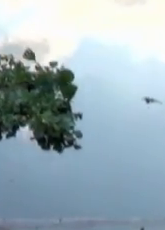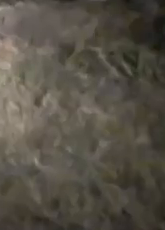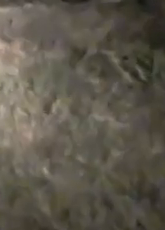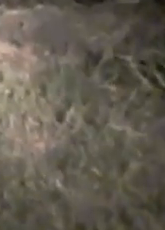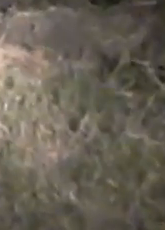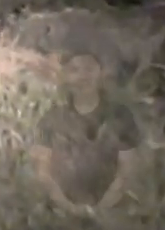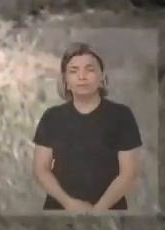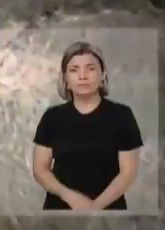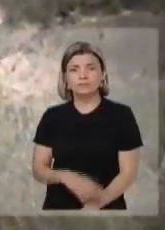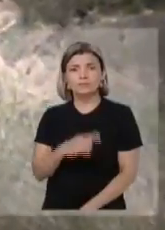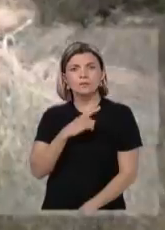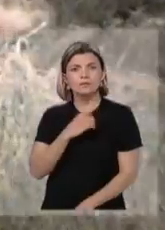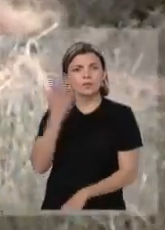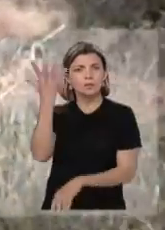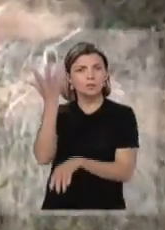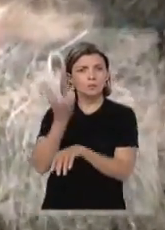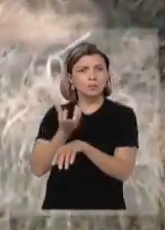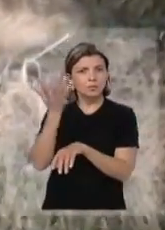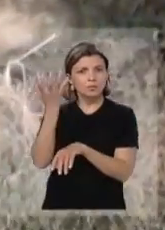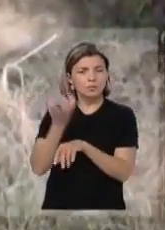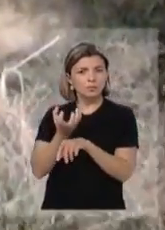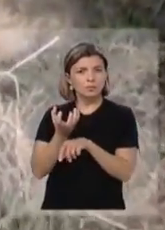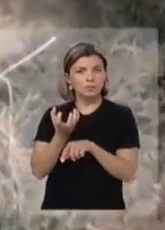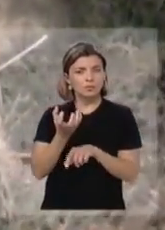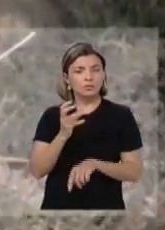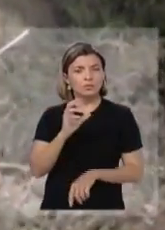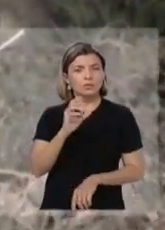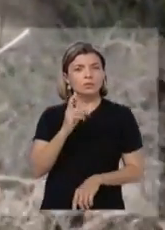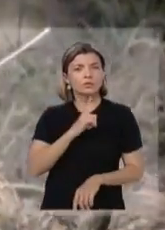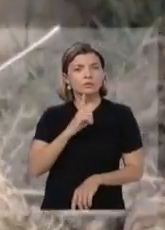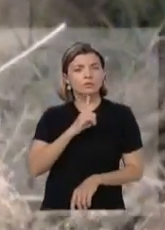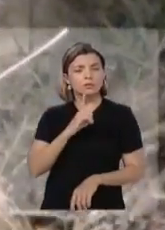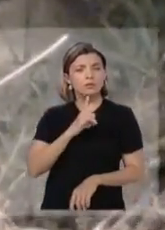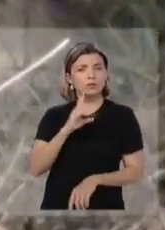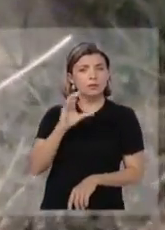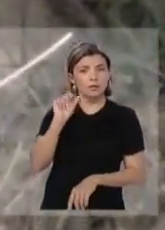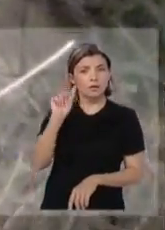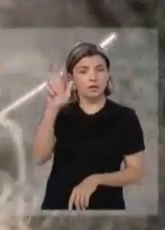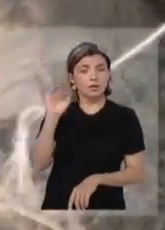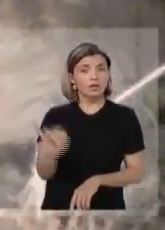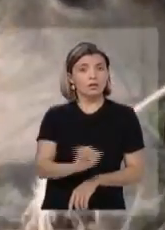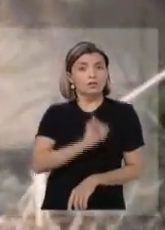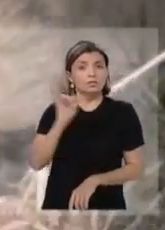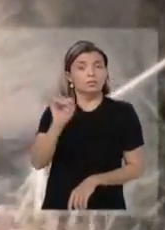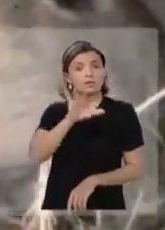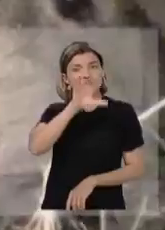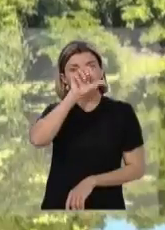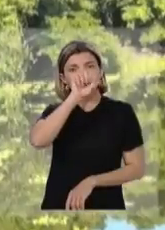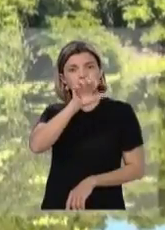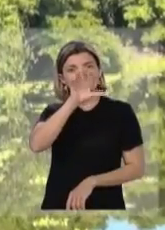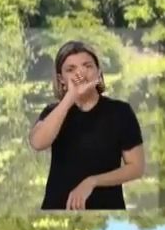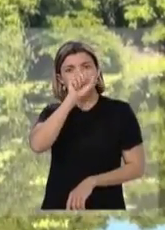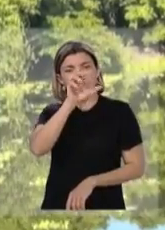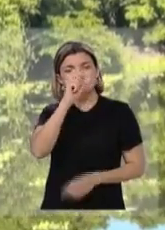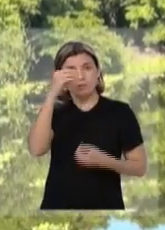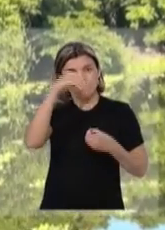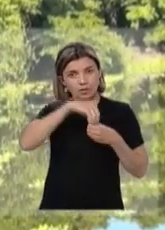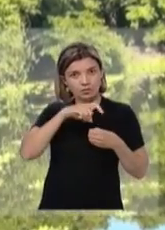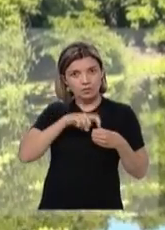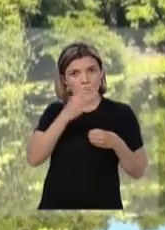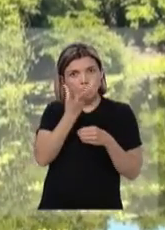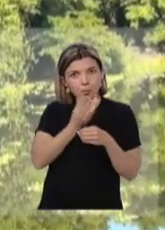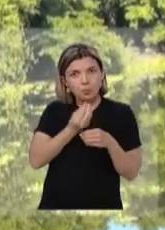de síntese de moléculas orgânicas. Apesar de ser um produto sem utilidade para a fotossíntese, o oxigênio é uma das moléculas mais